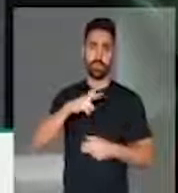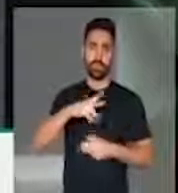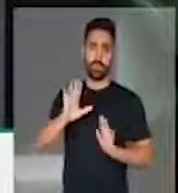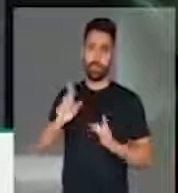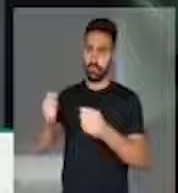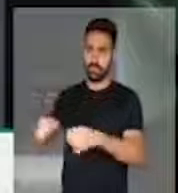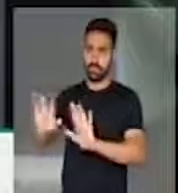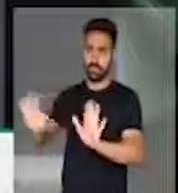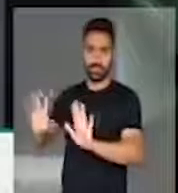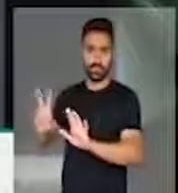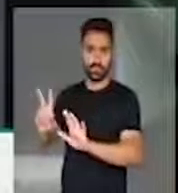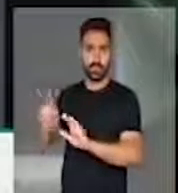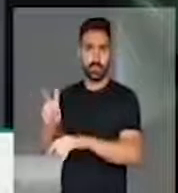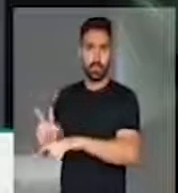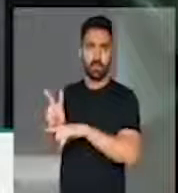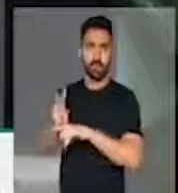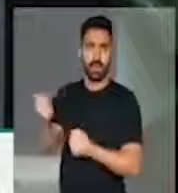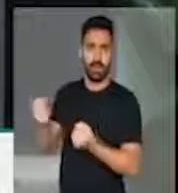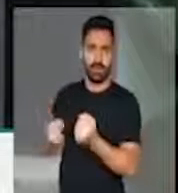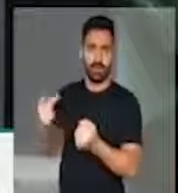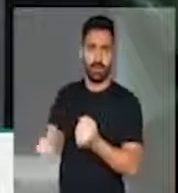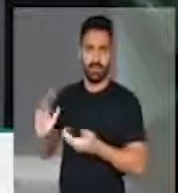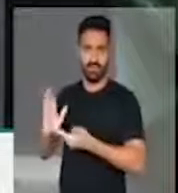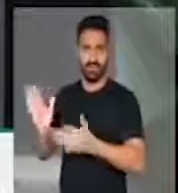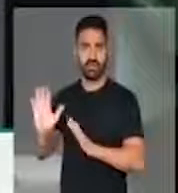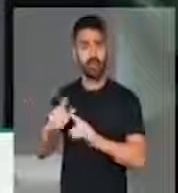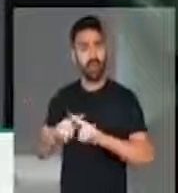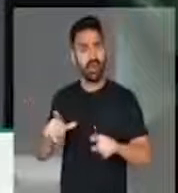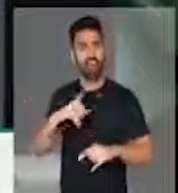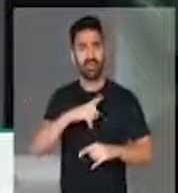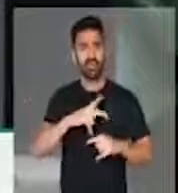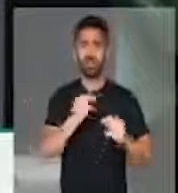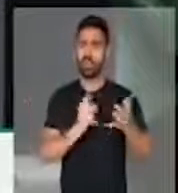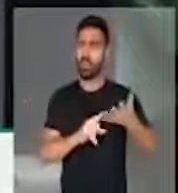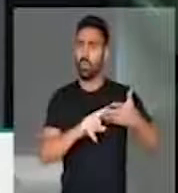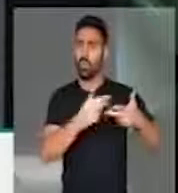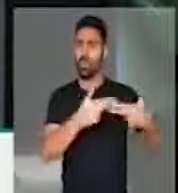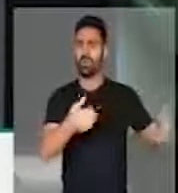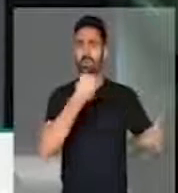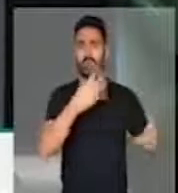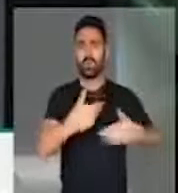Câmara. Mas a gente tem toda essa mordomia, sem falar